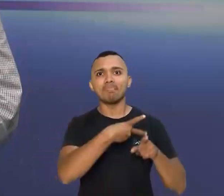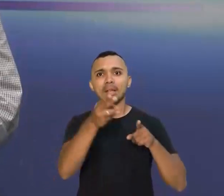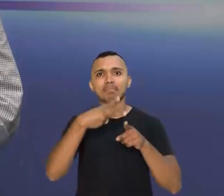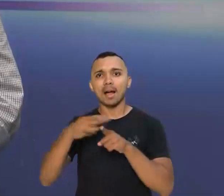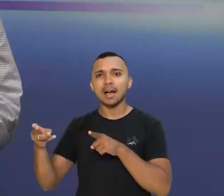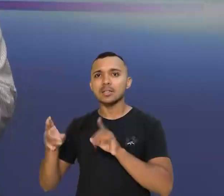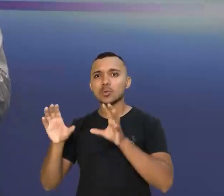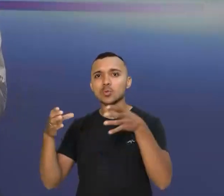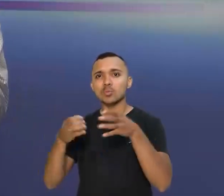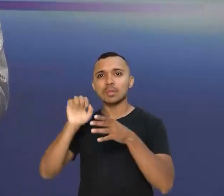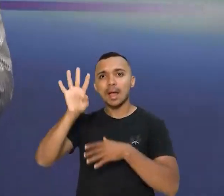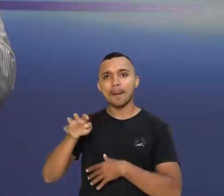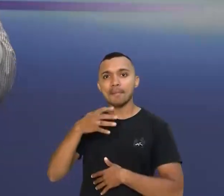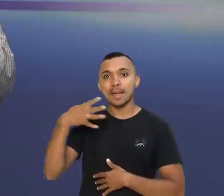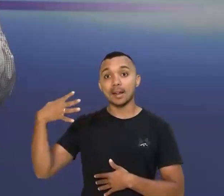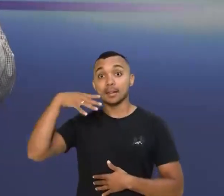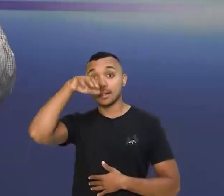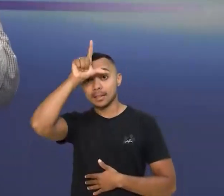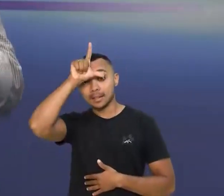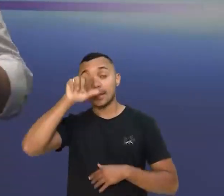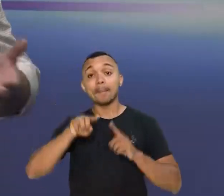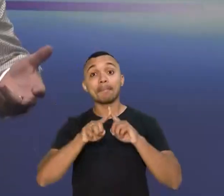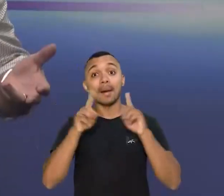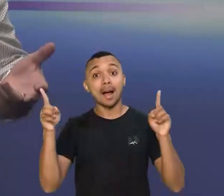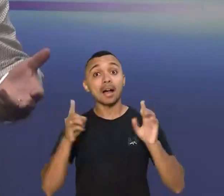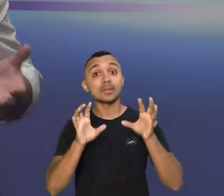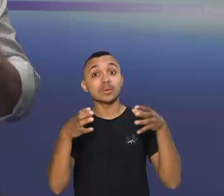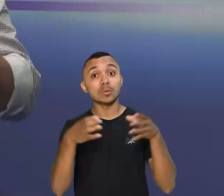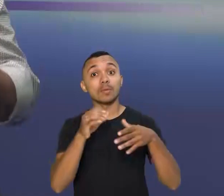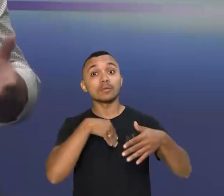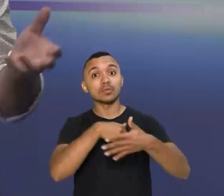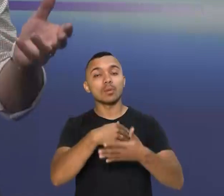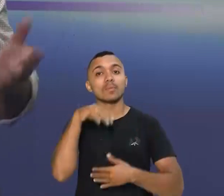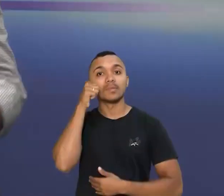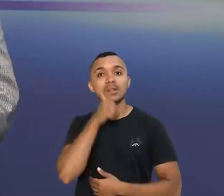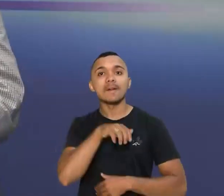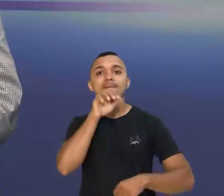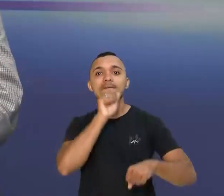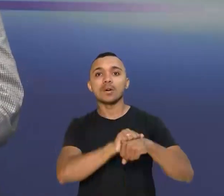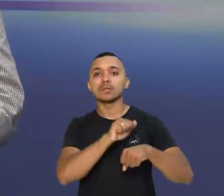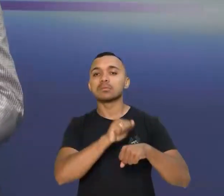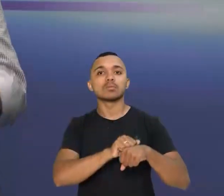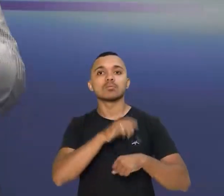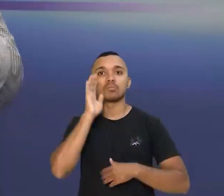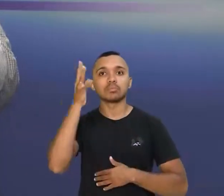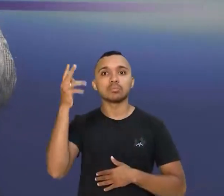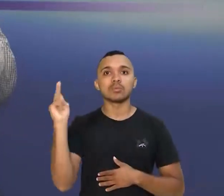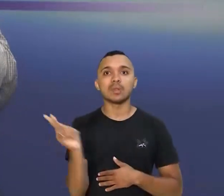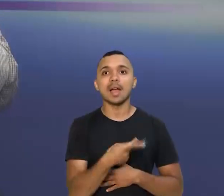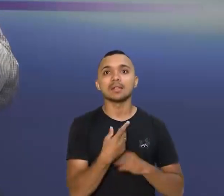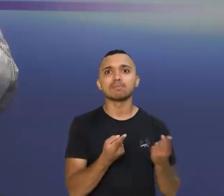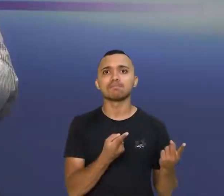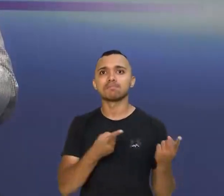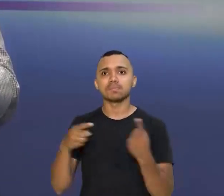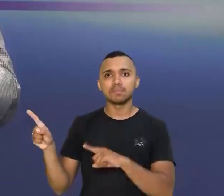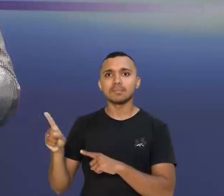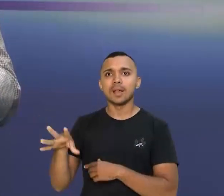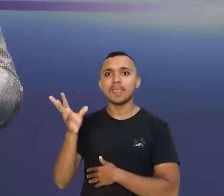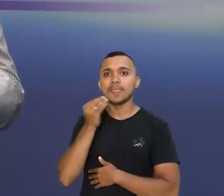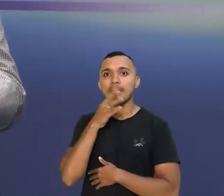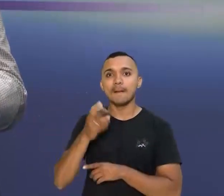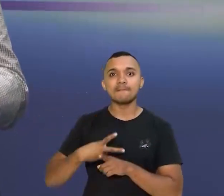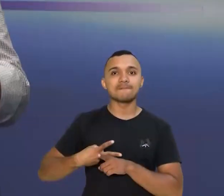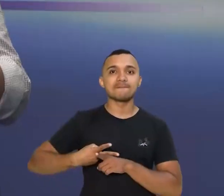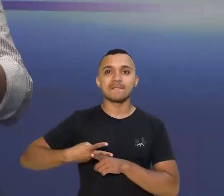geral da competição. Já no feminino, Fortaleza toma a virada do América Mineiro e agora terá de vencer o jogo